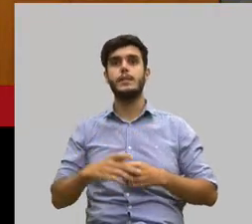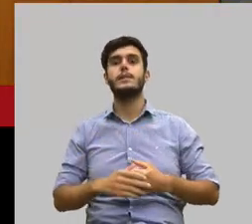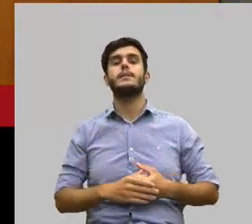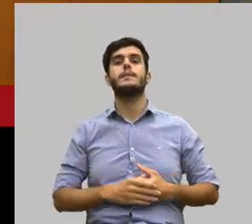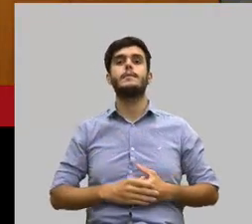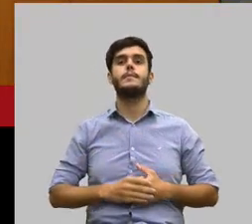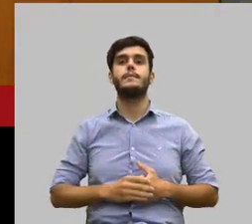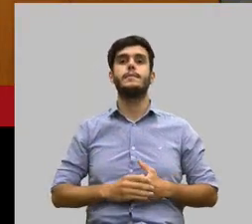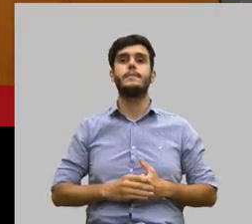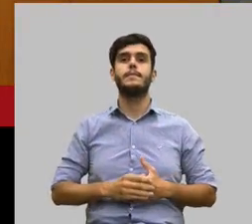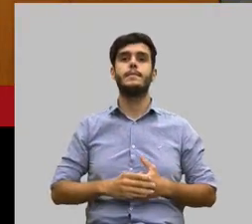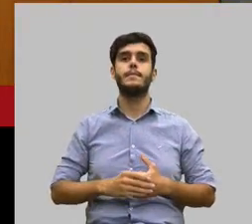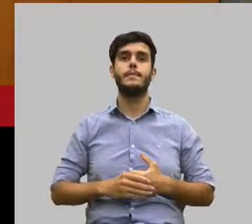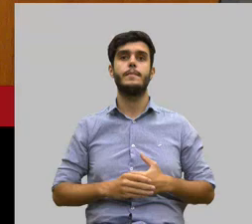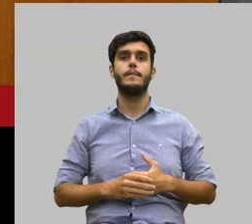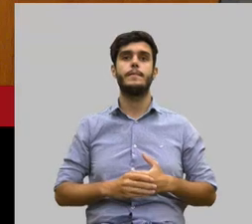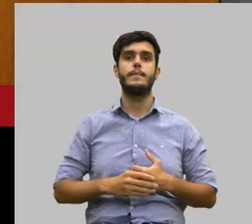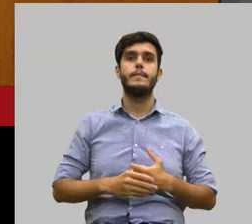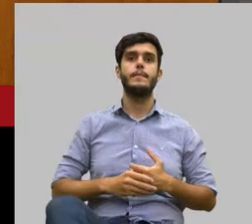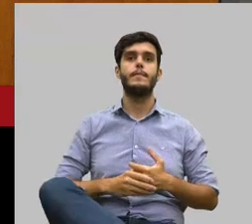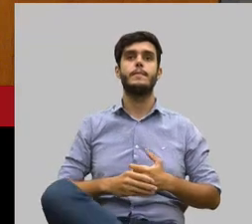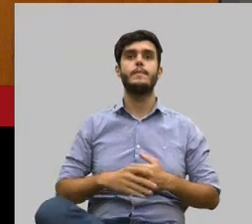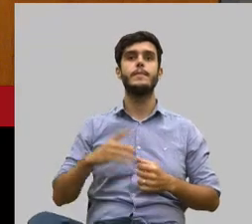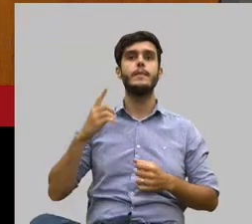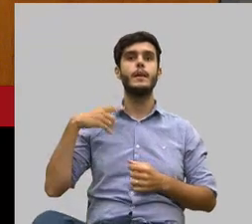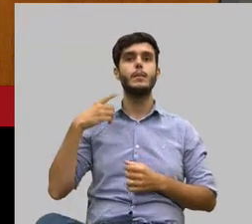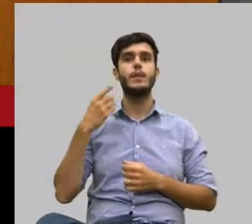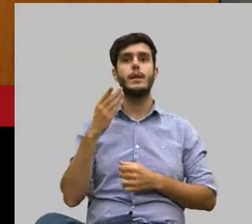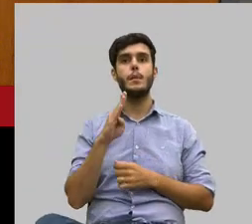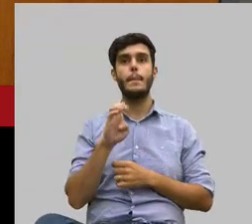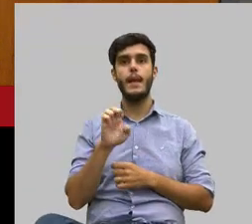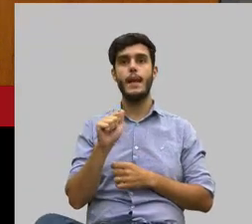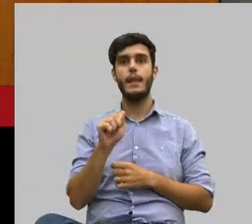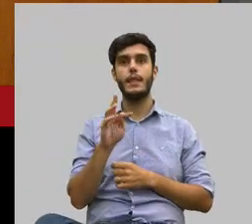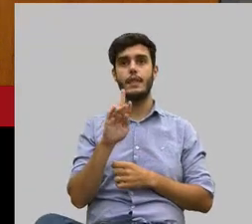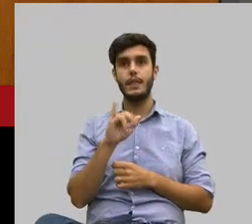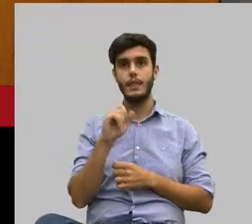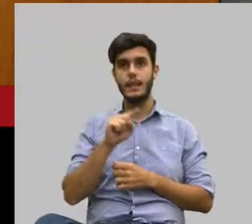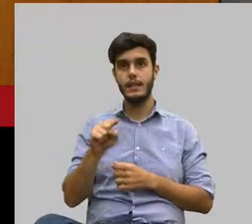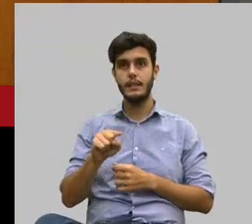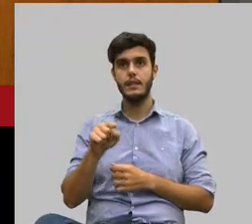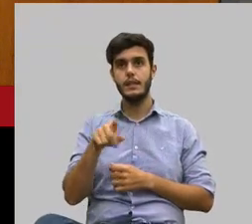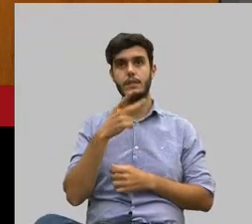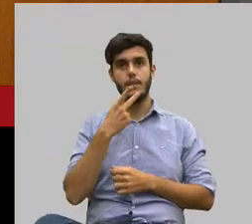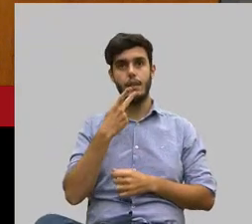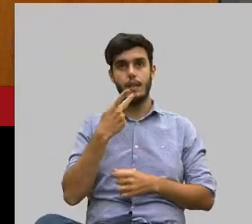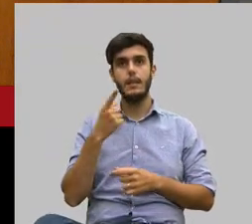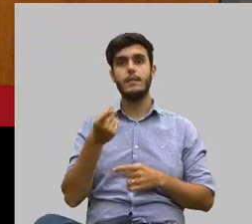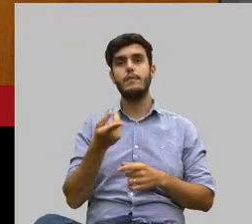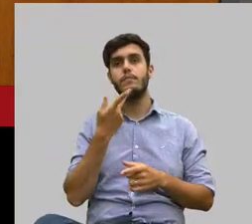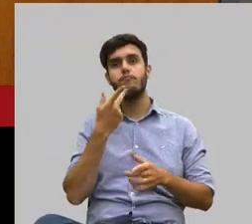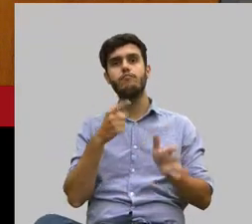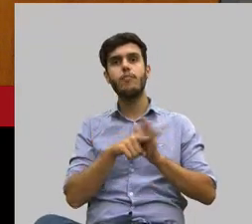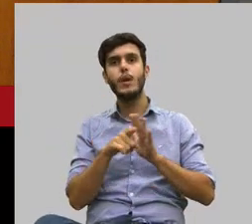passar a palavra à ilustre colega deputada Beatriz Serqueira para as suas seus questionamentos vossa excelência tem a